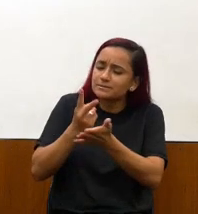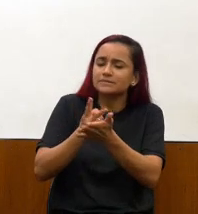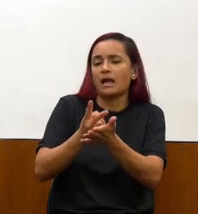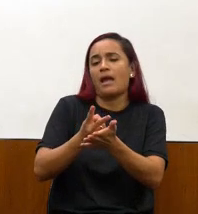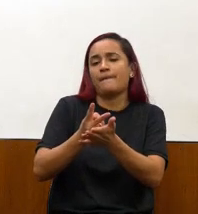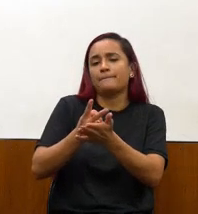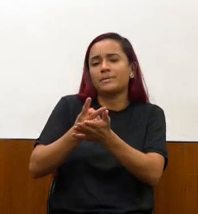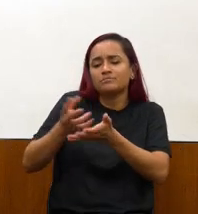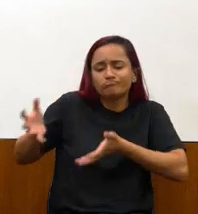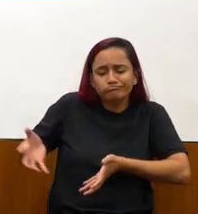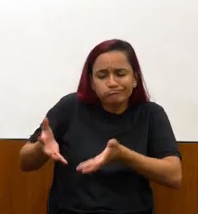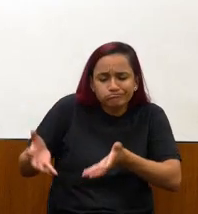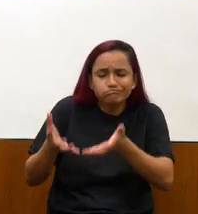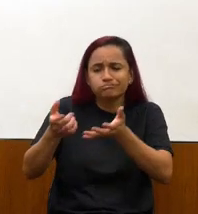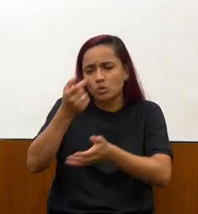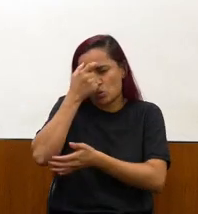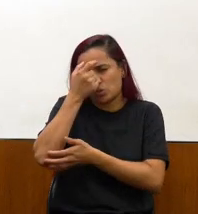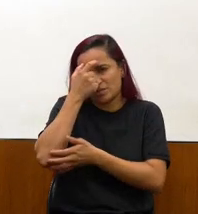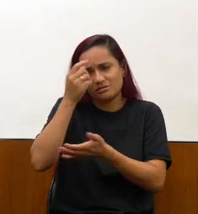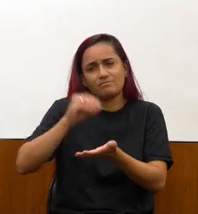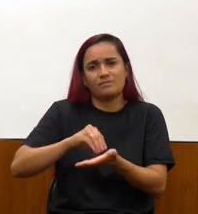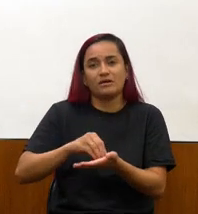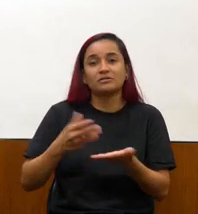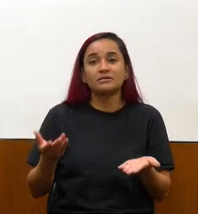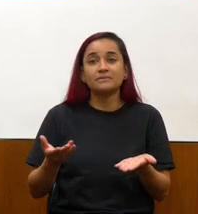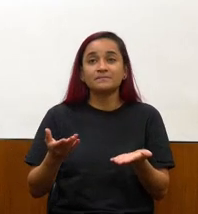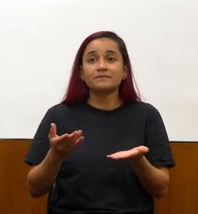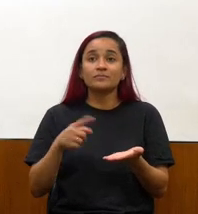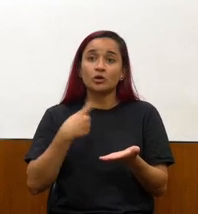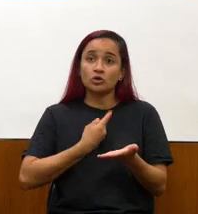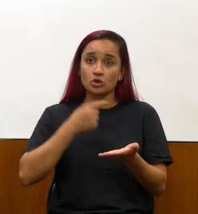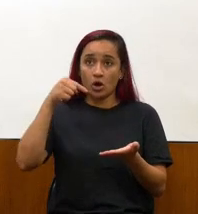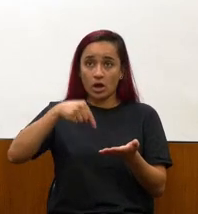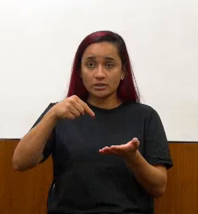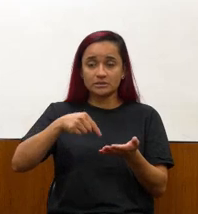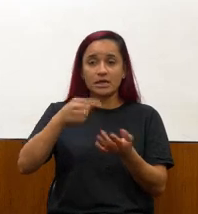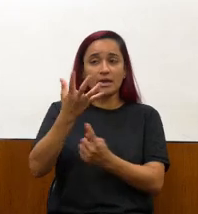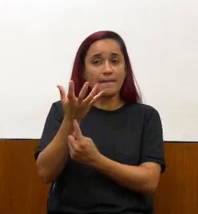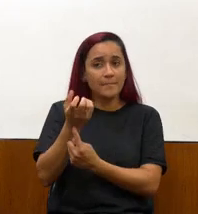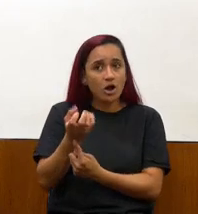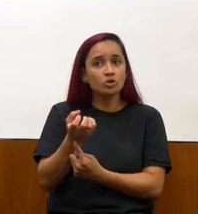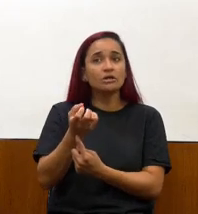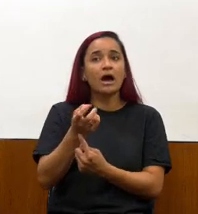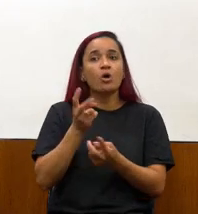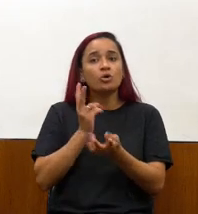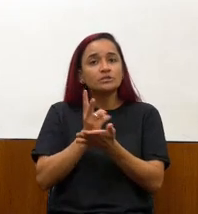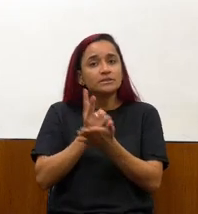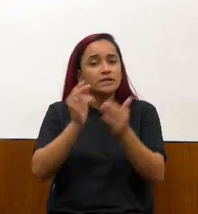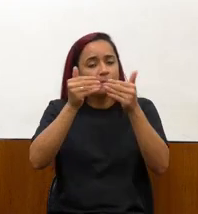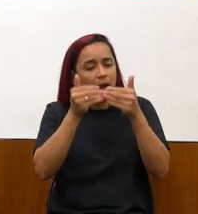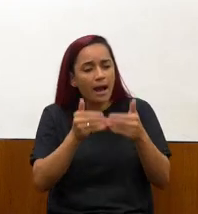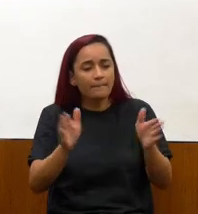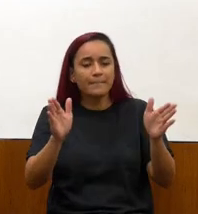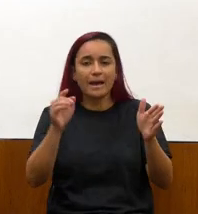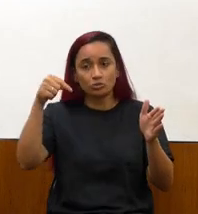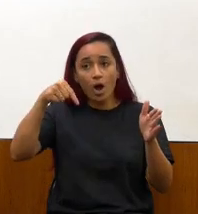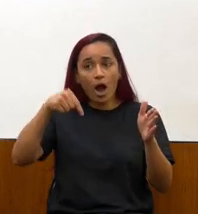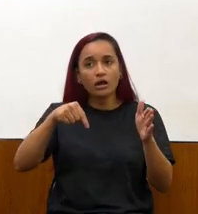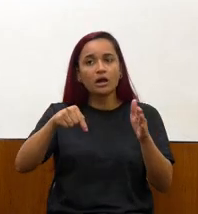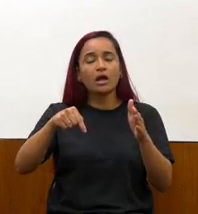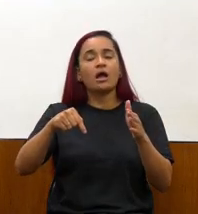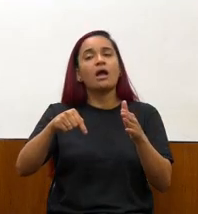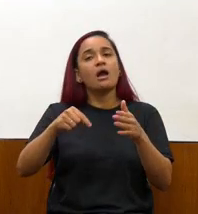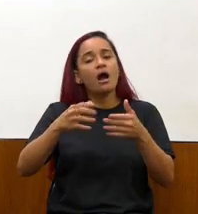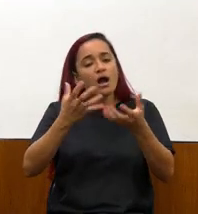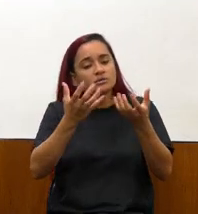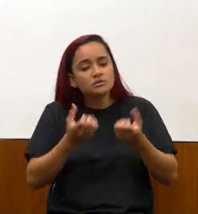A gente tem o total prazer de falar, enquanto Manudal, que as portas dessa casa sempre tiveram abertas para receber a gente, justamente